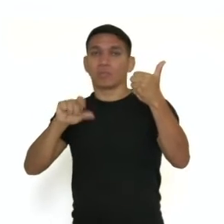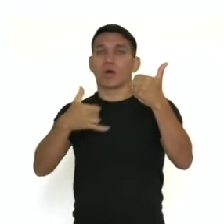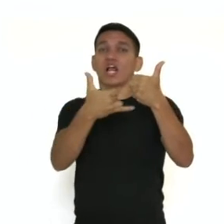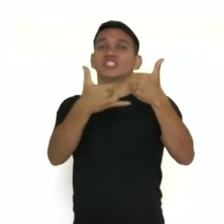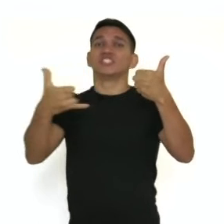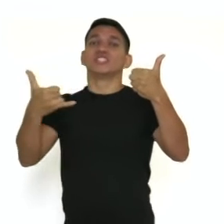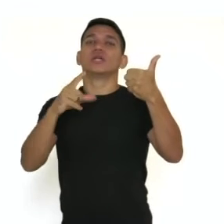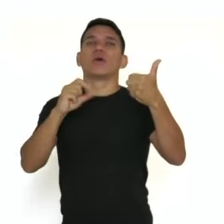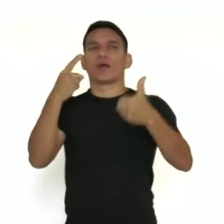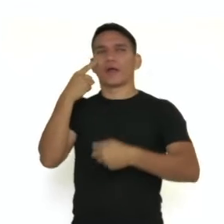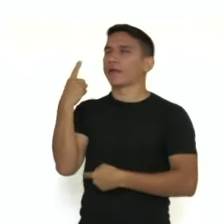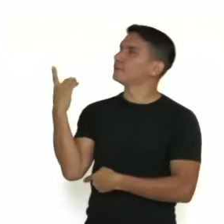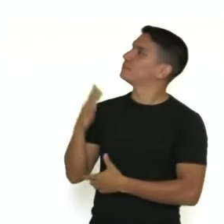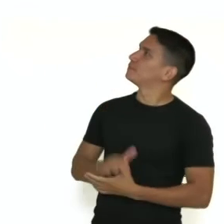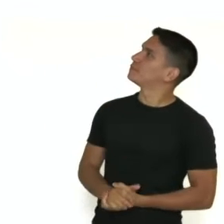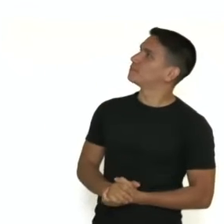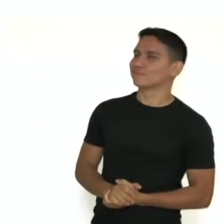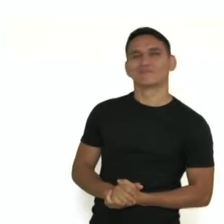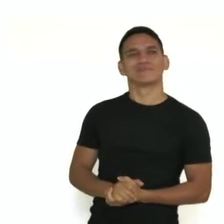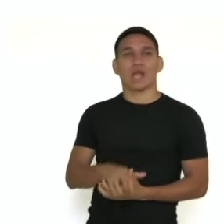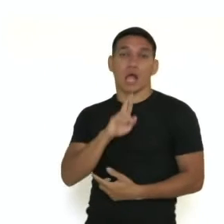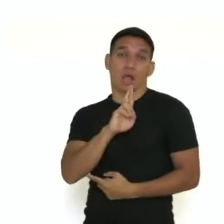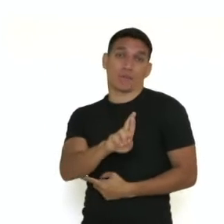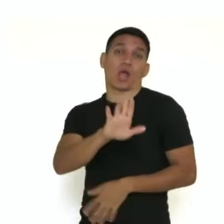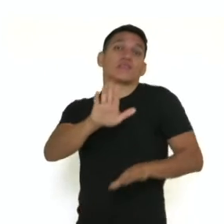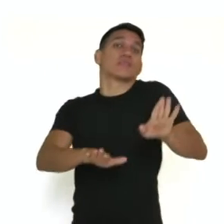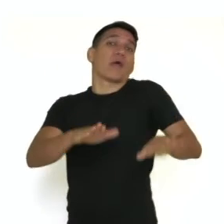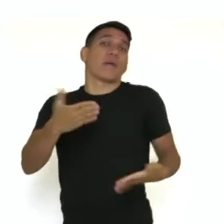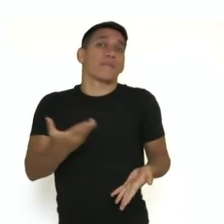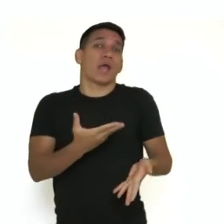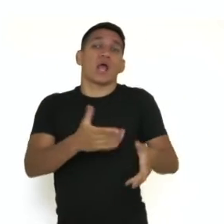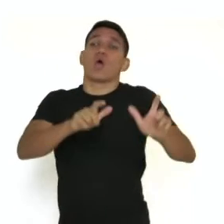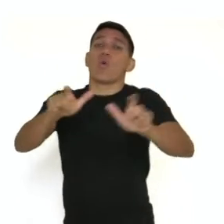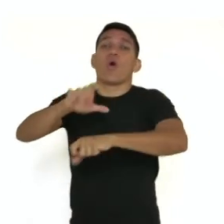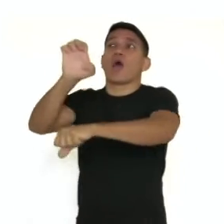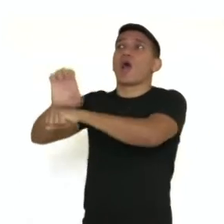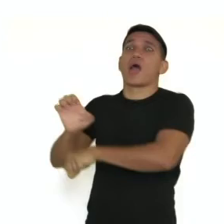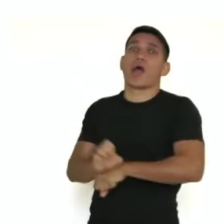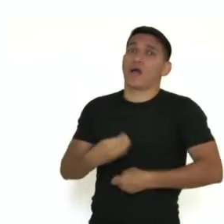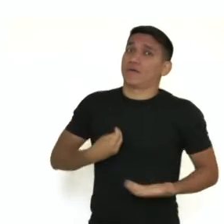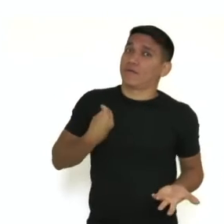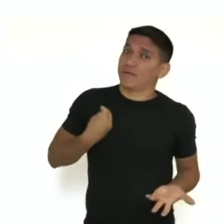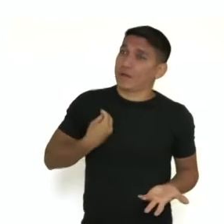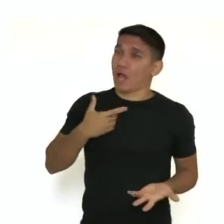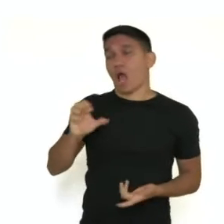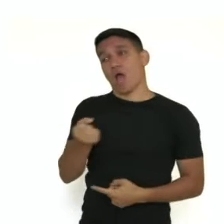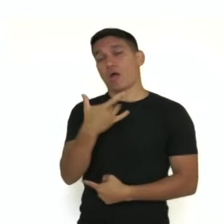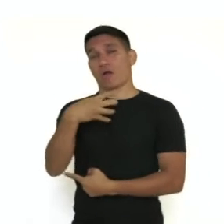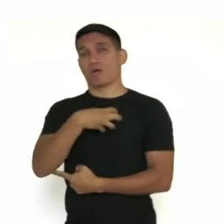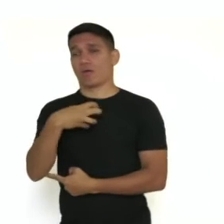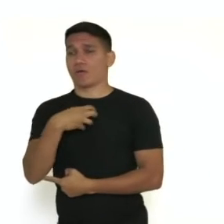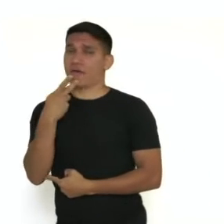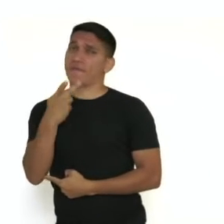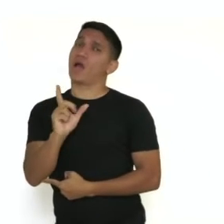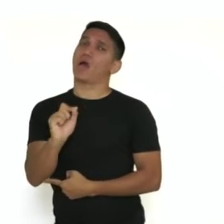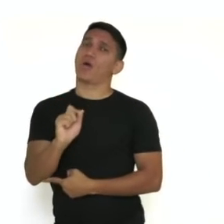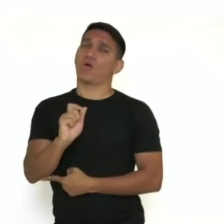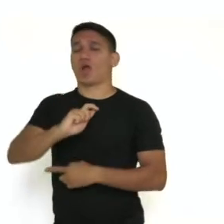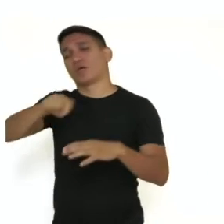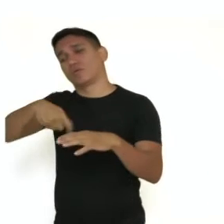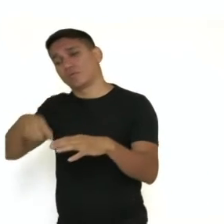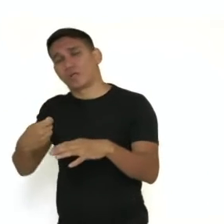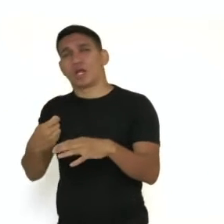finas. Acompanhem lá. A resposta depende do estado em que se estiver. Para os baianos, leite de coco e azeite de dendê. No